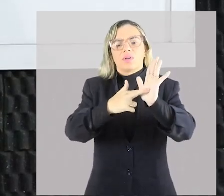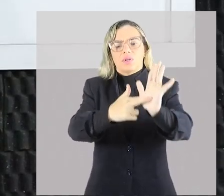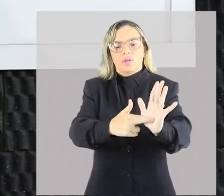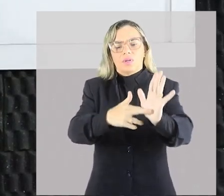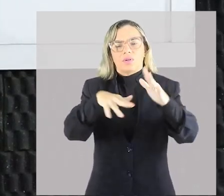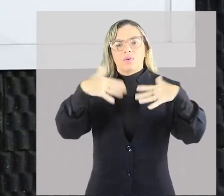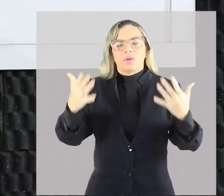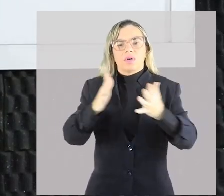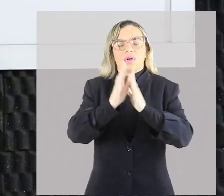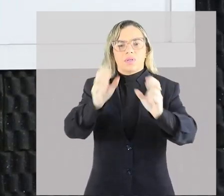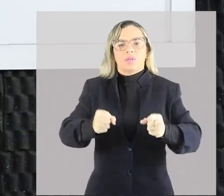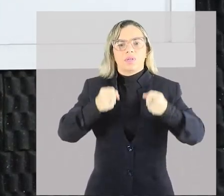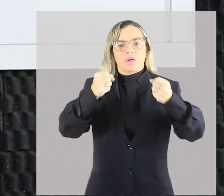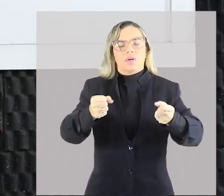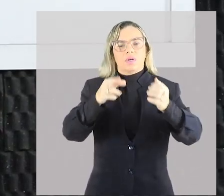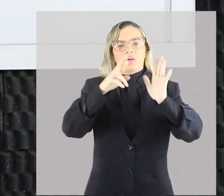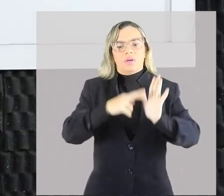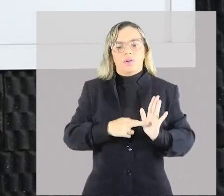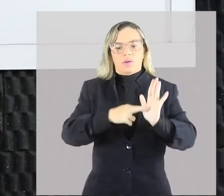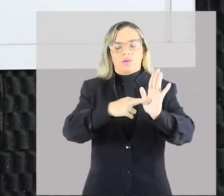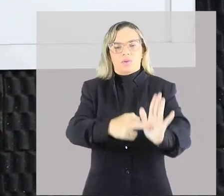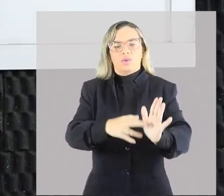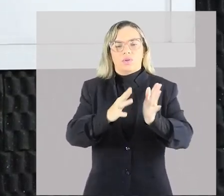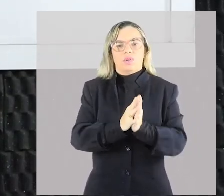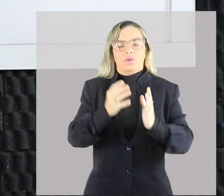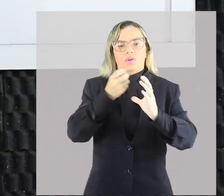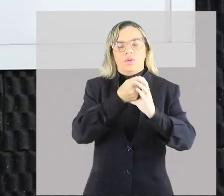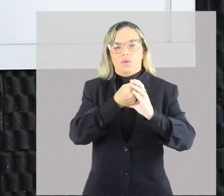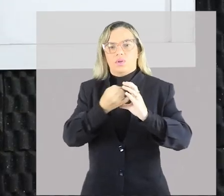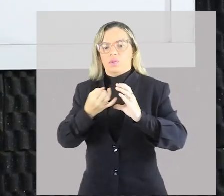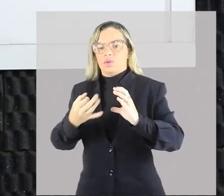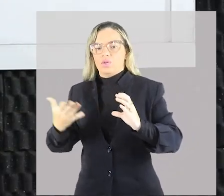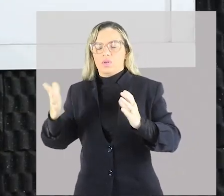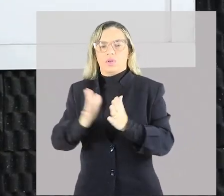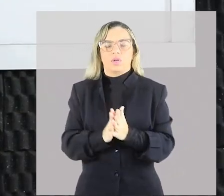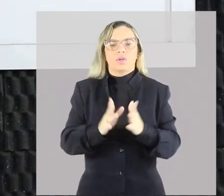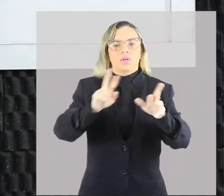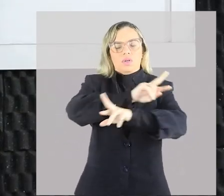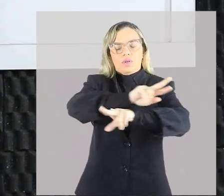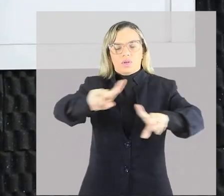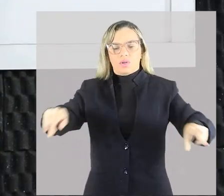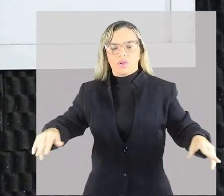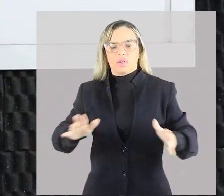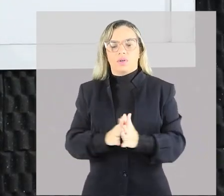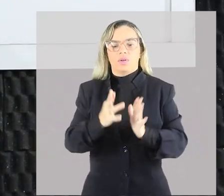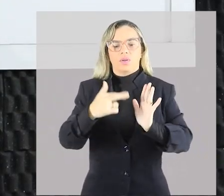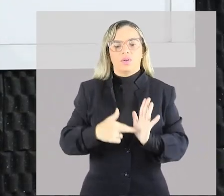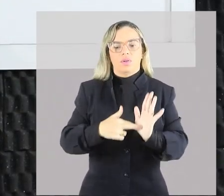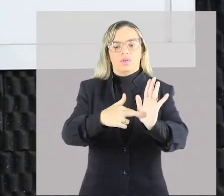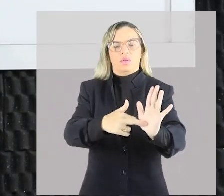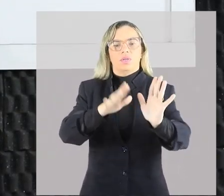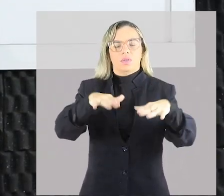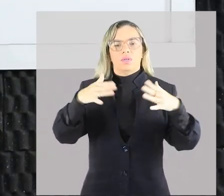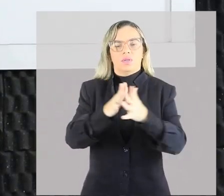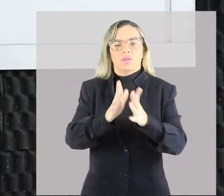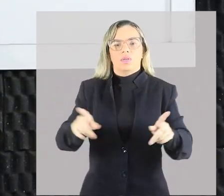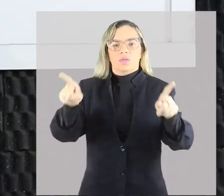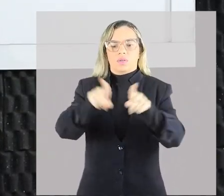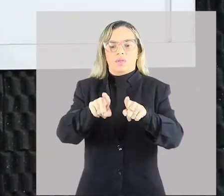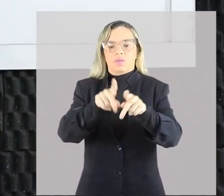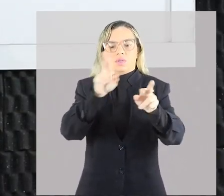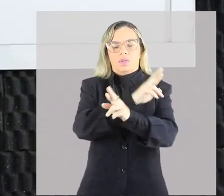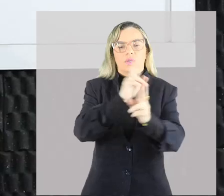Representação, como é que eu posso representar um conjunto, as várias formas de representação. Vamos ver também